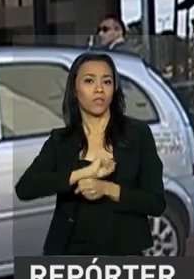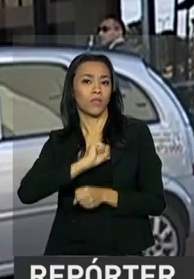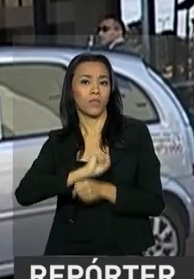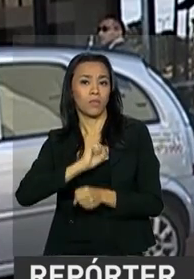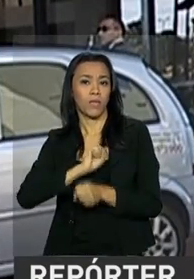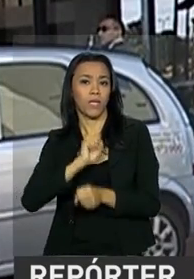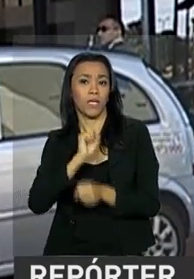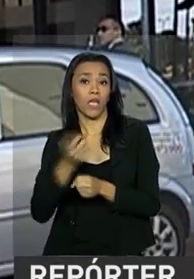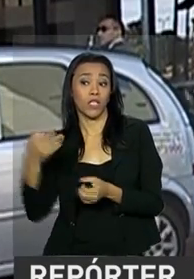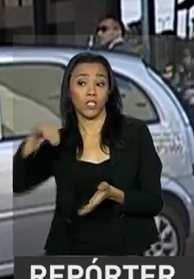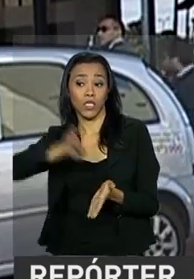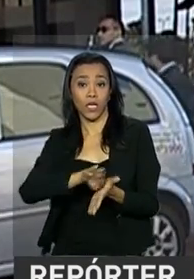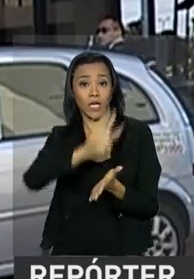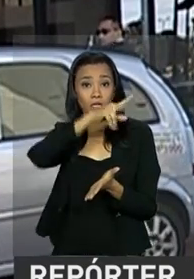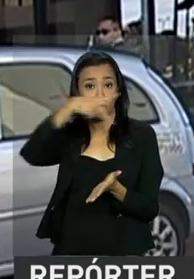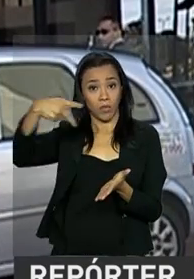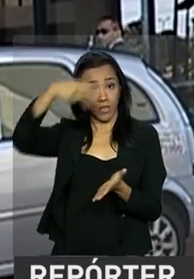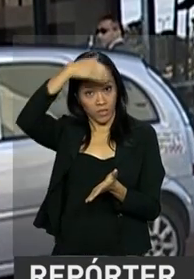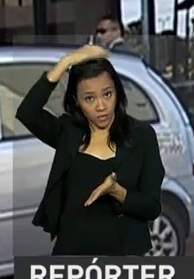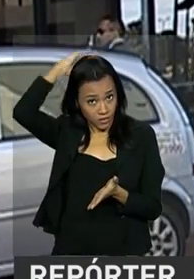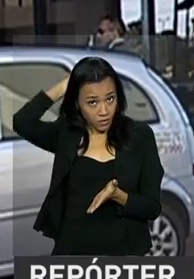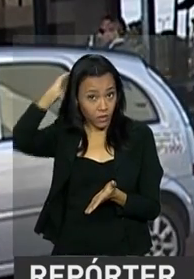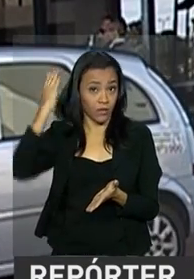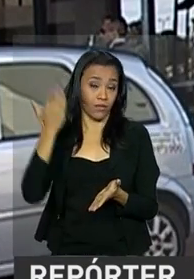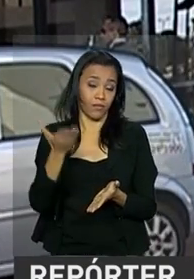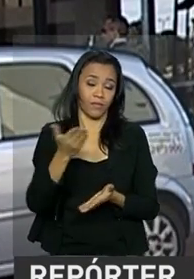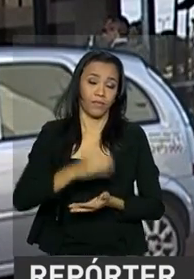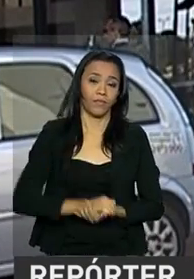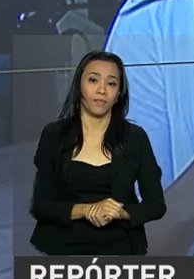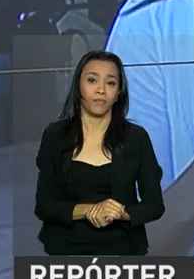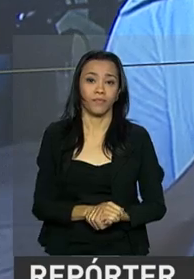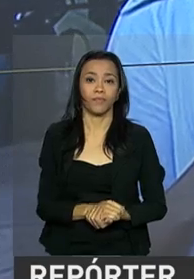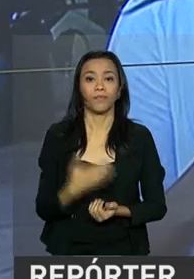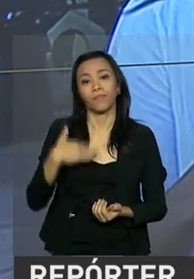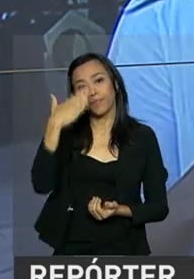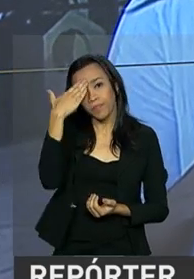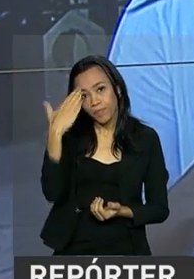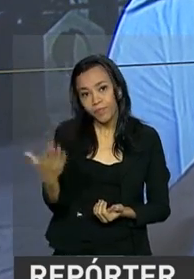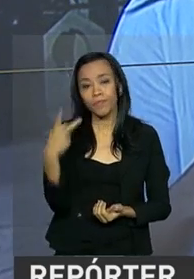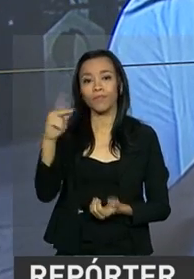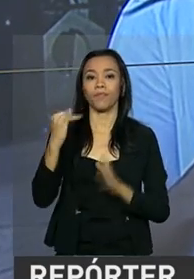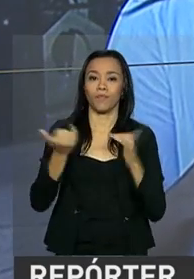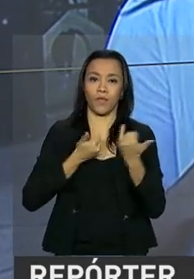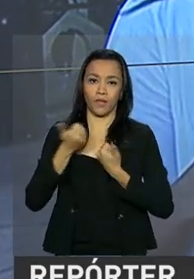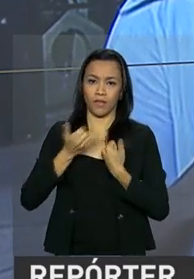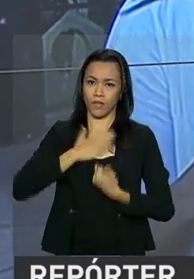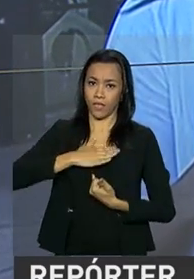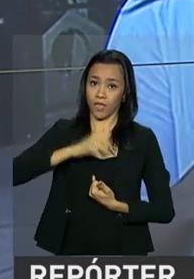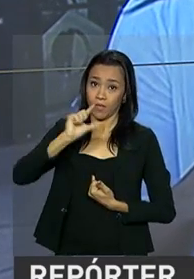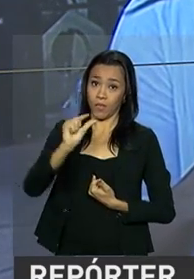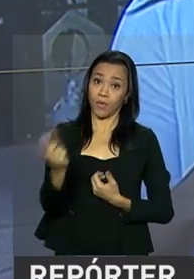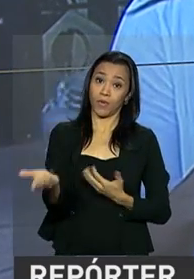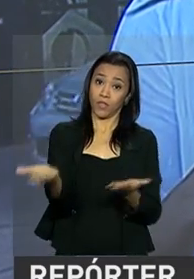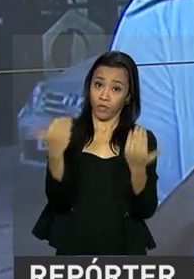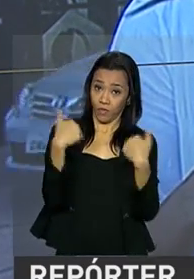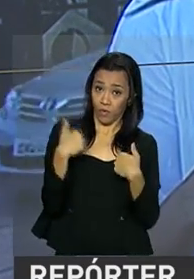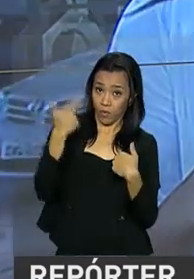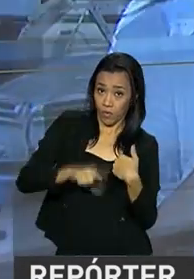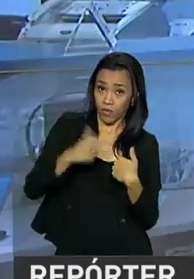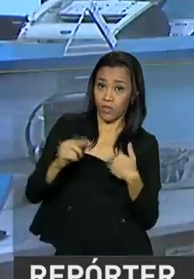aguardando a chegada do presidente em exercício Michel Temer Daniele Obrigada Paola pelas suas informações daqui a pouco a gente volta a conversar